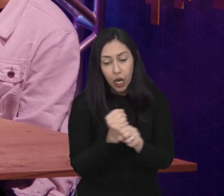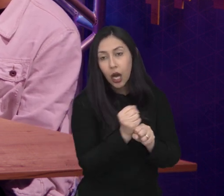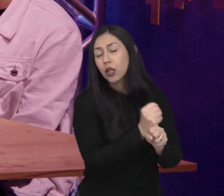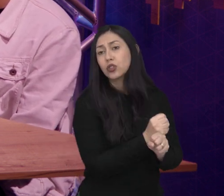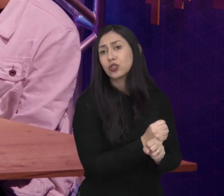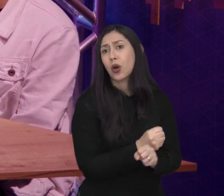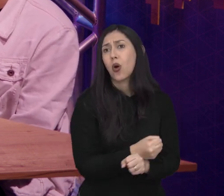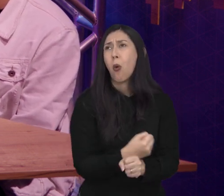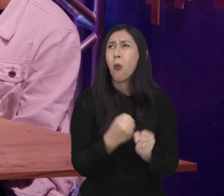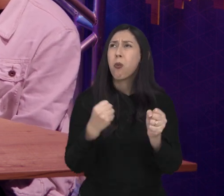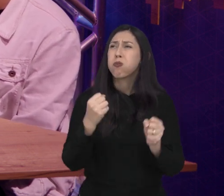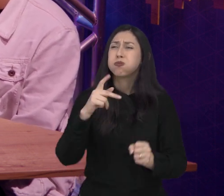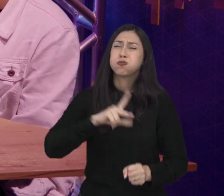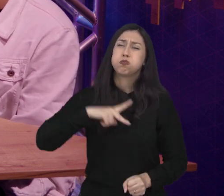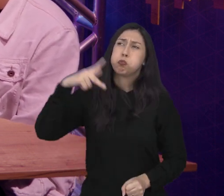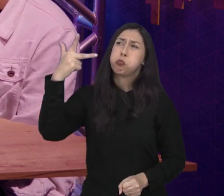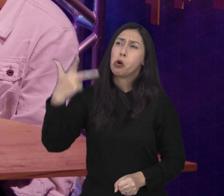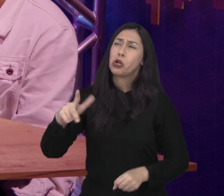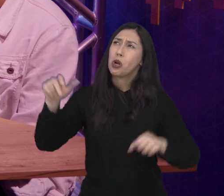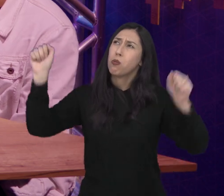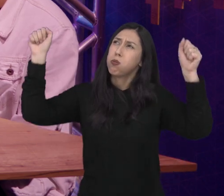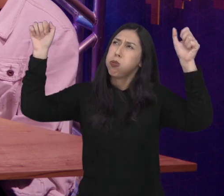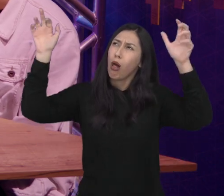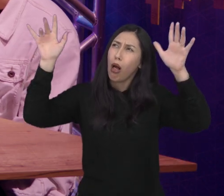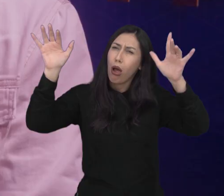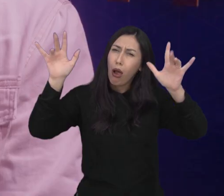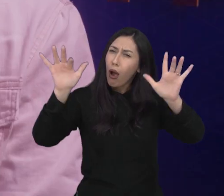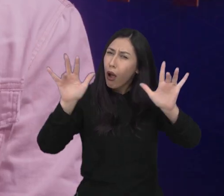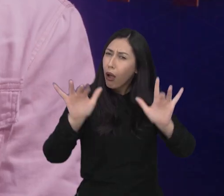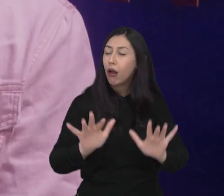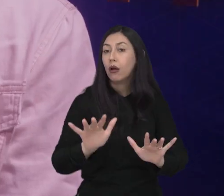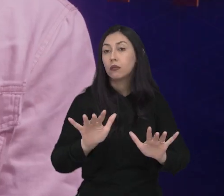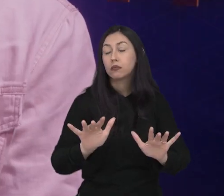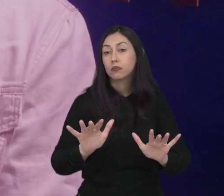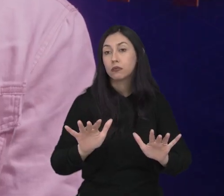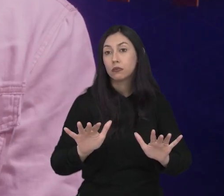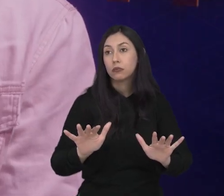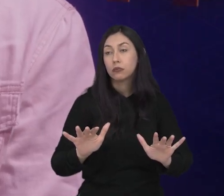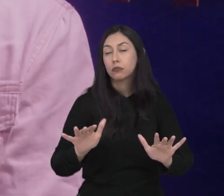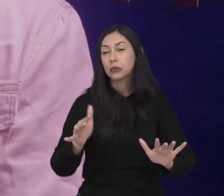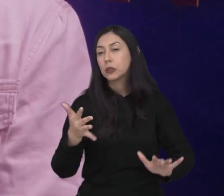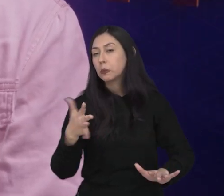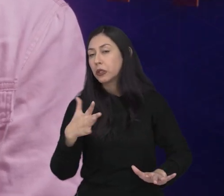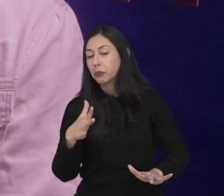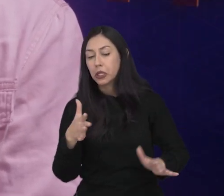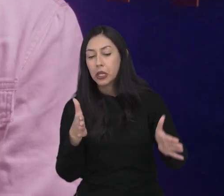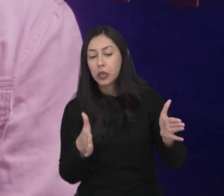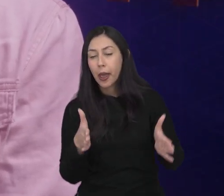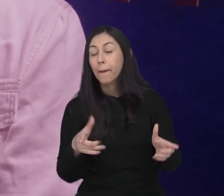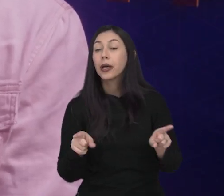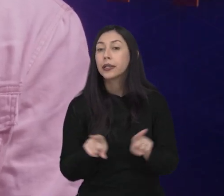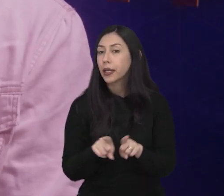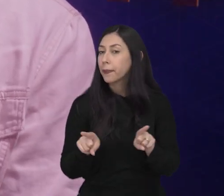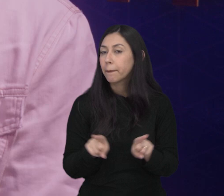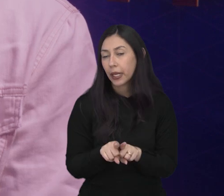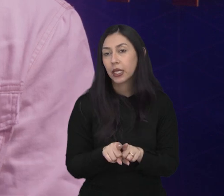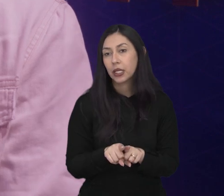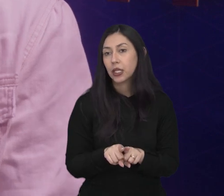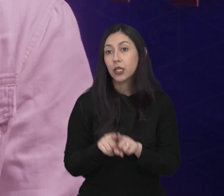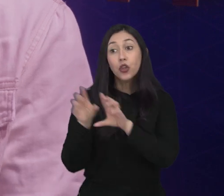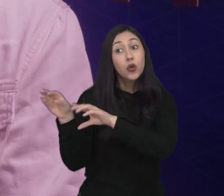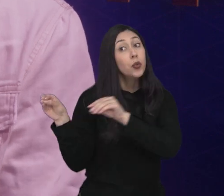chegou muito mais português aqui no Brasil do que em outros períodos. Mais ou menos nessa época